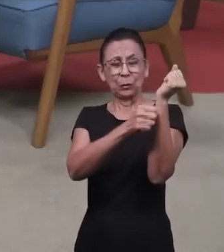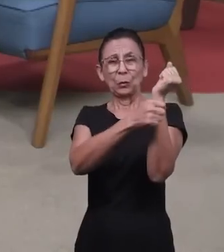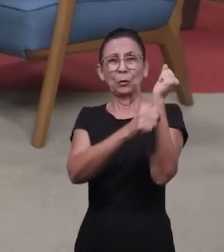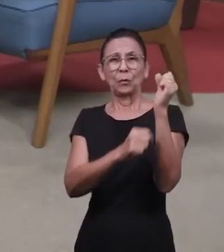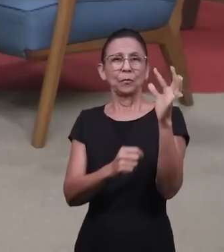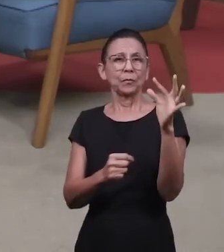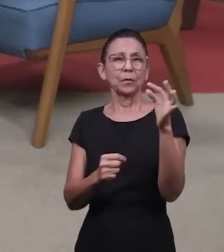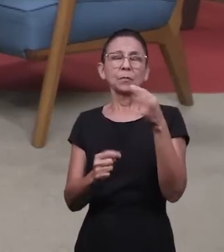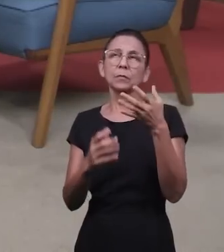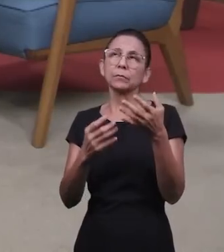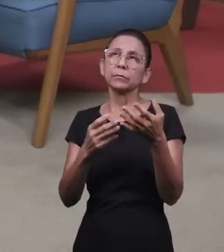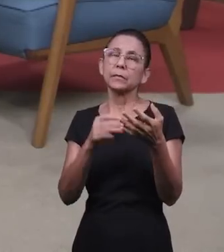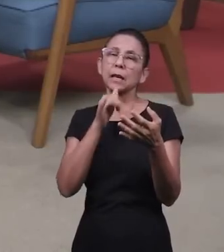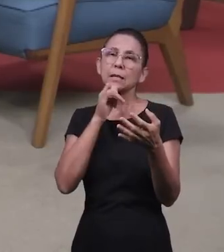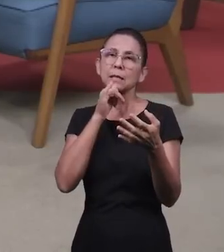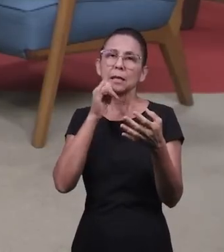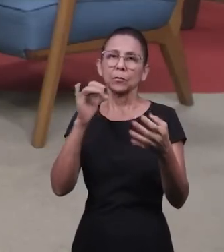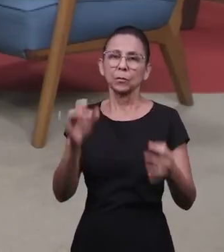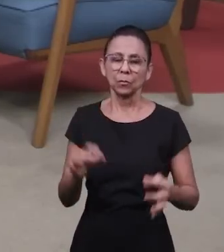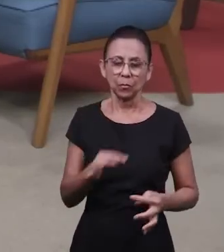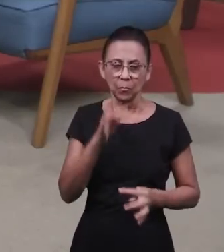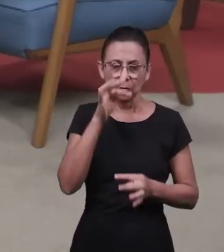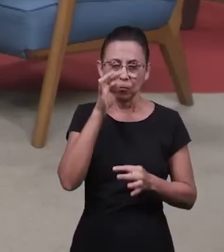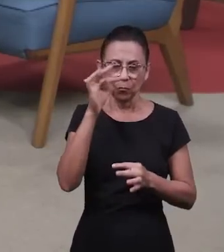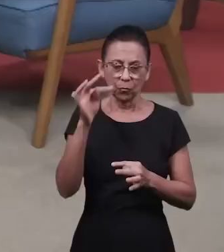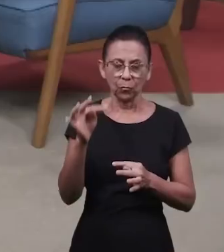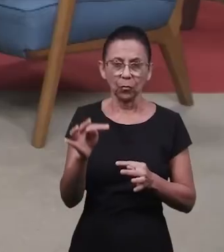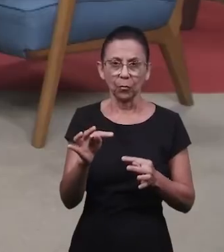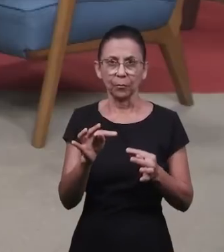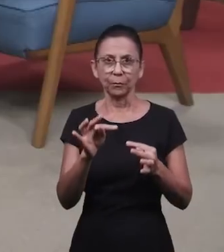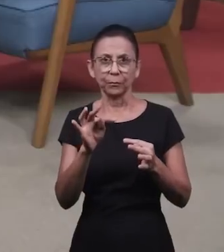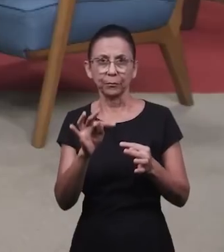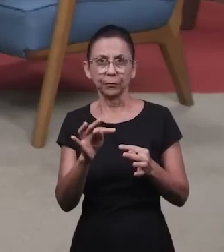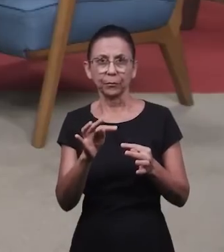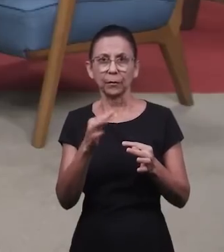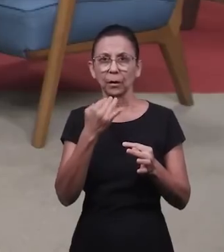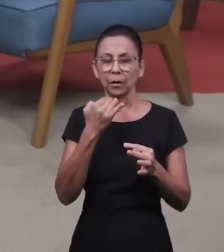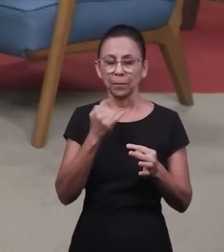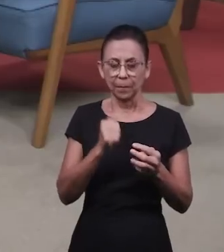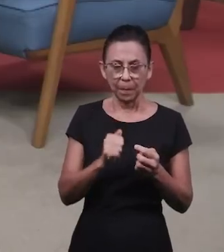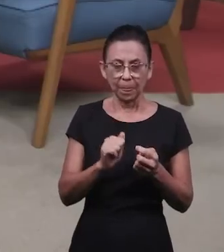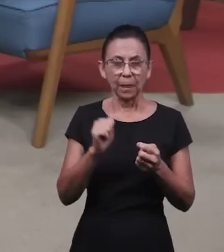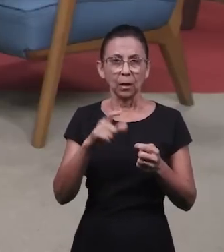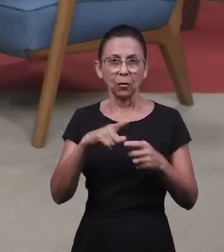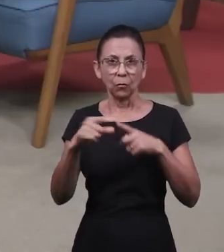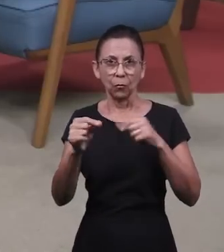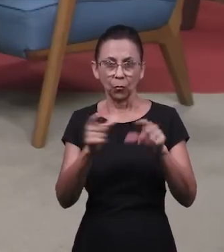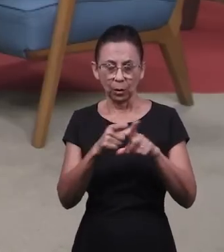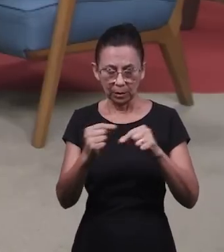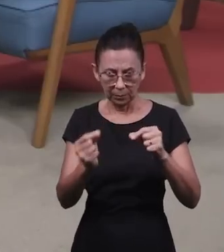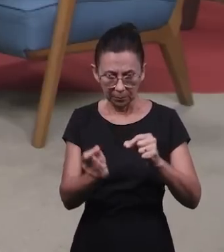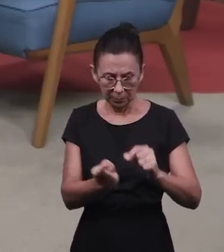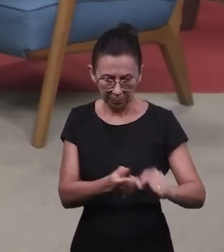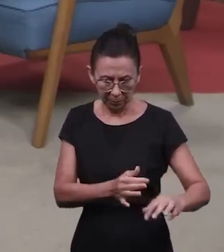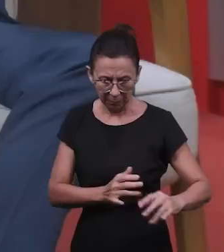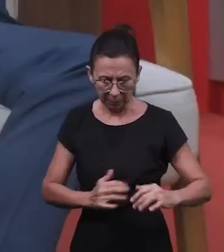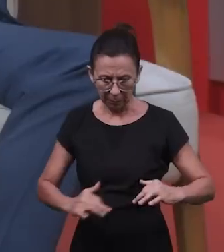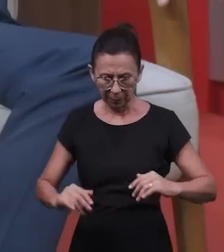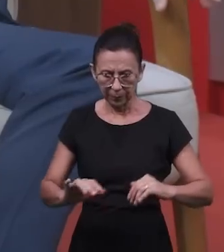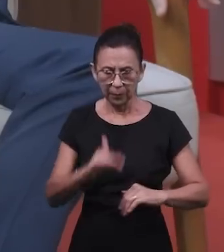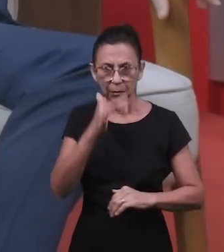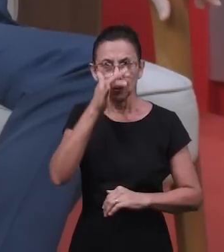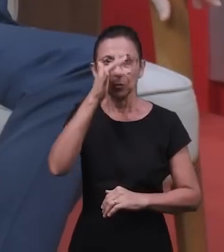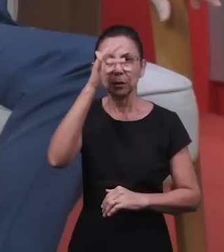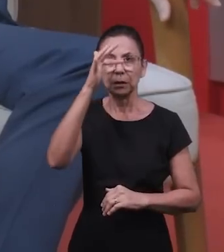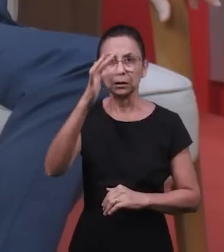tenha uma plantação, uma ramagem, né? Rasteira, só de espinhos. E o lírio lá no meio. E o lírio no